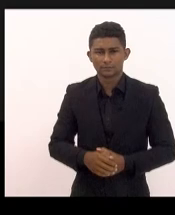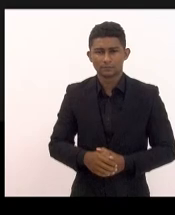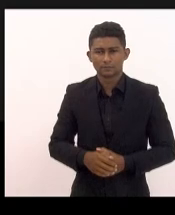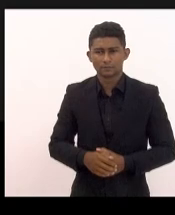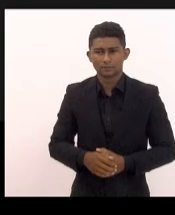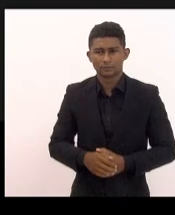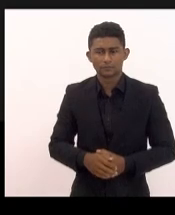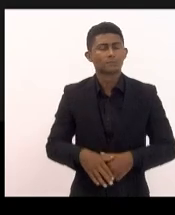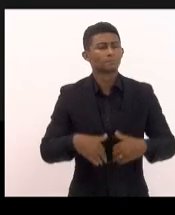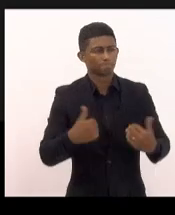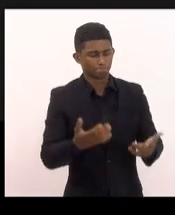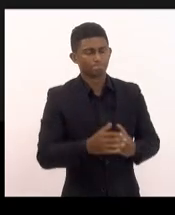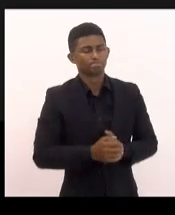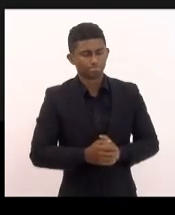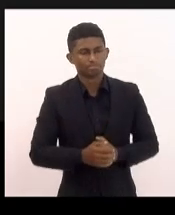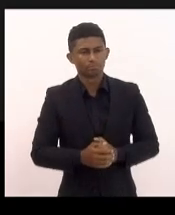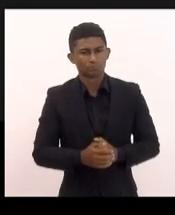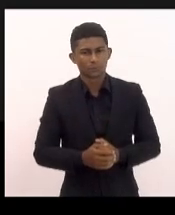Senhor presidente, parecer